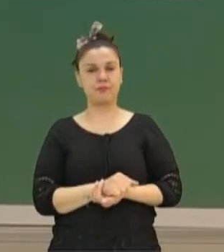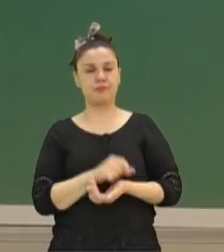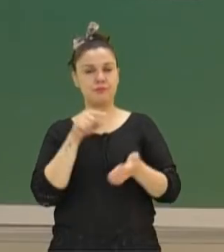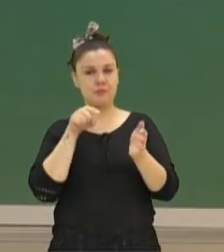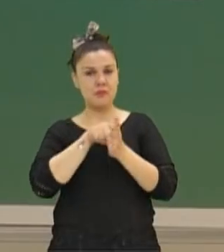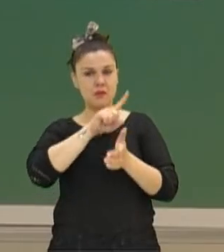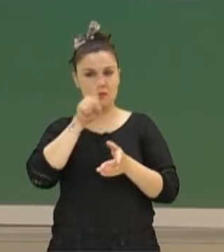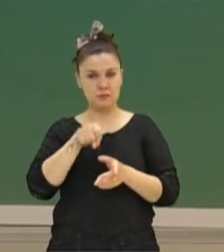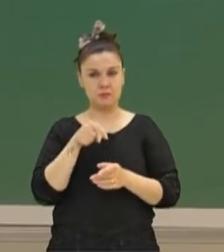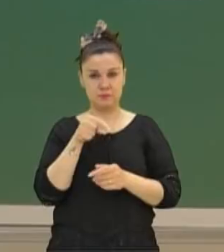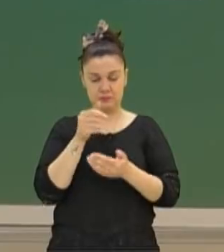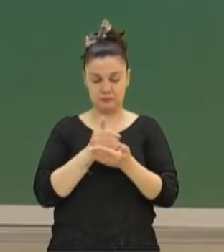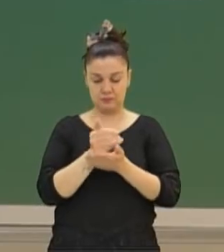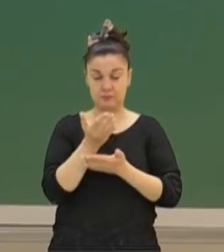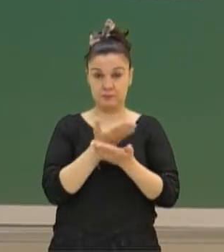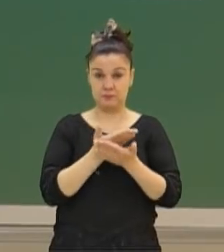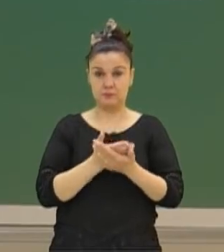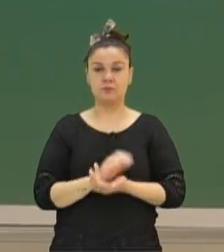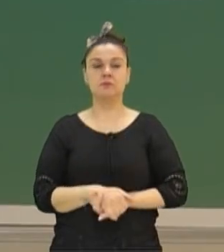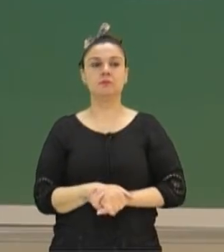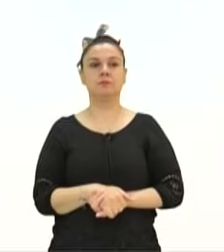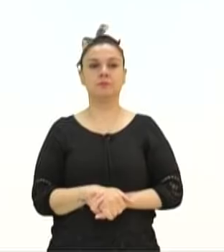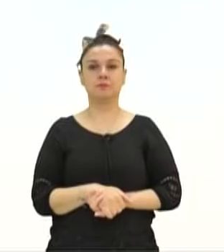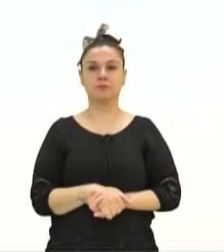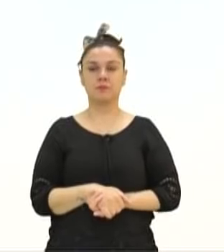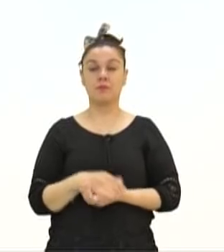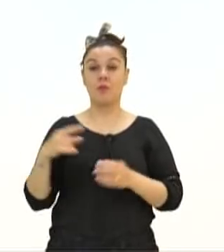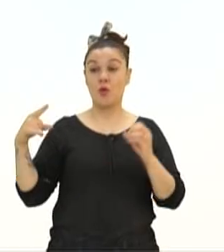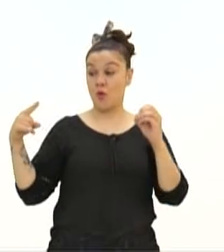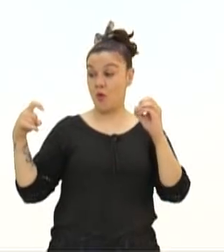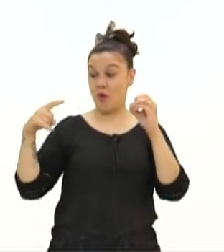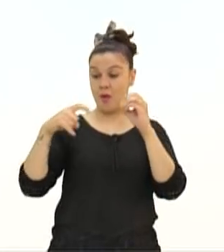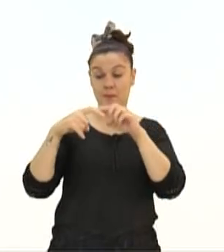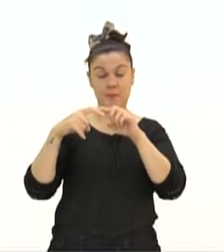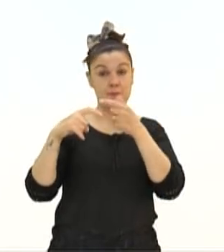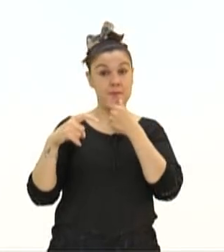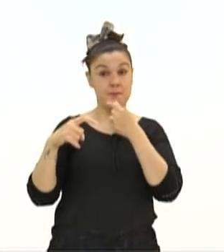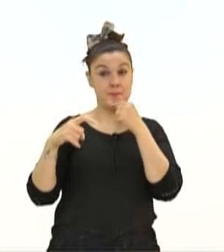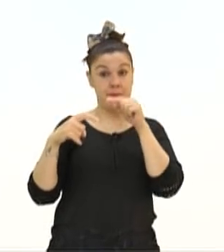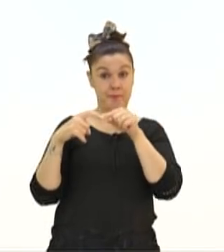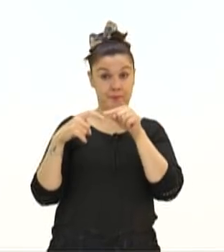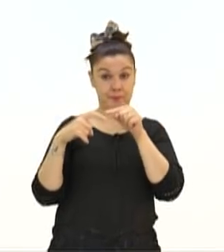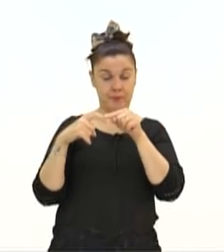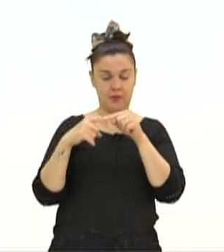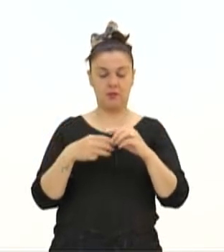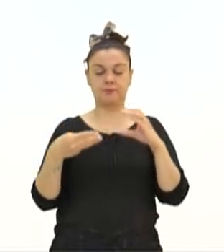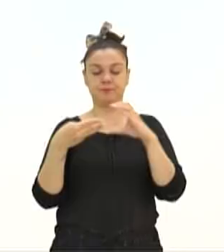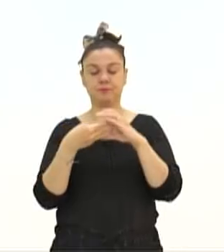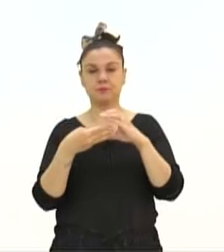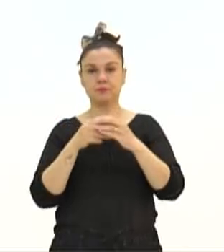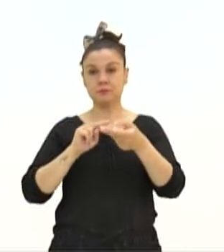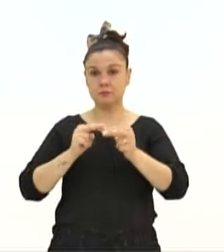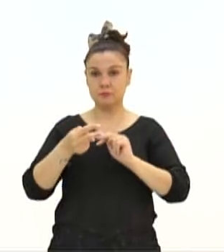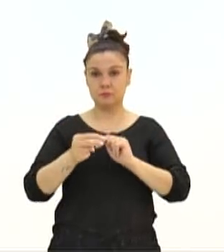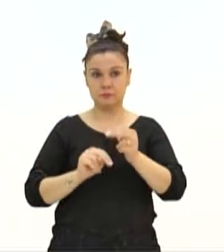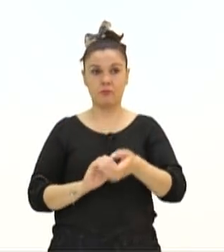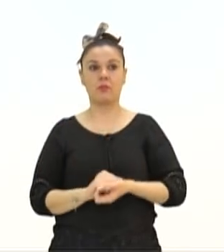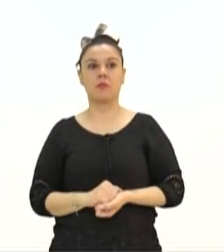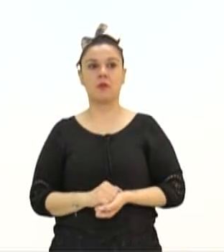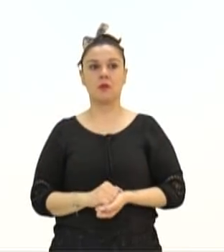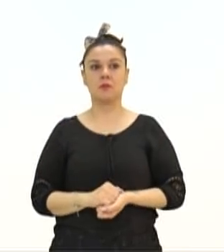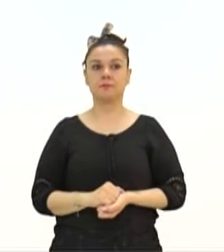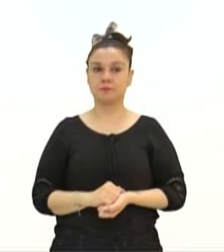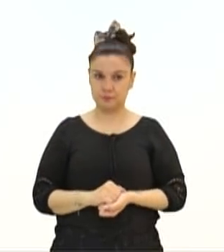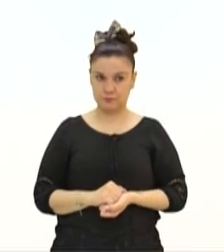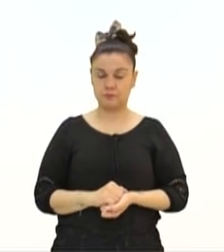para começar esta aula, que diz o seguinte: os gametas masculinos, que são as células reprodutivas,